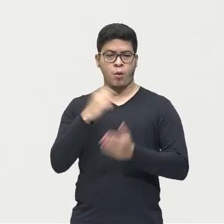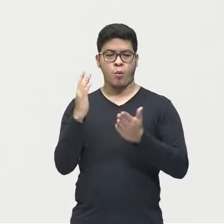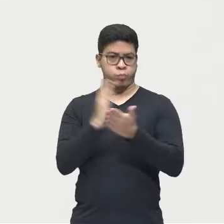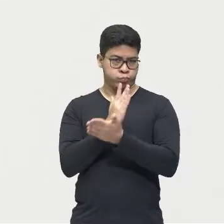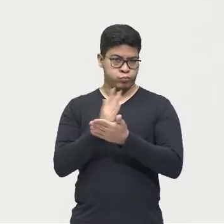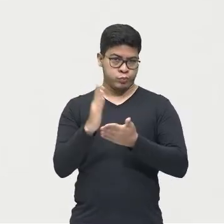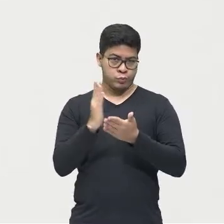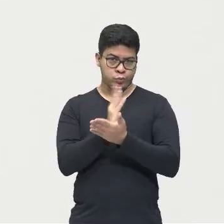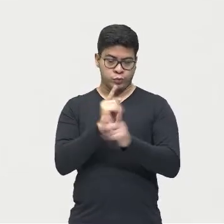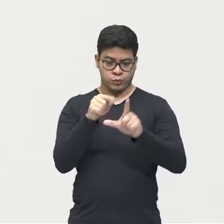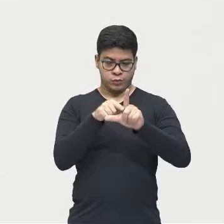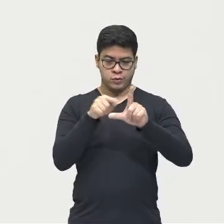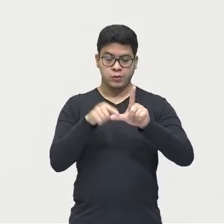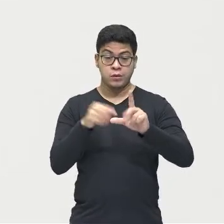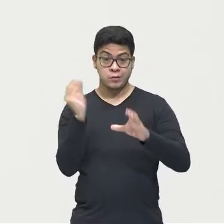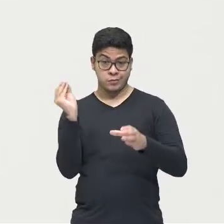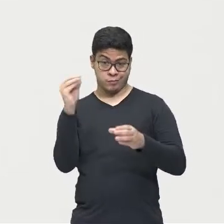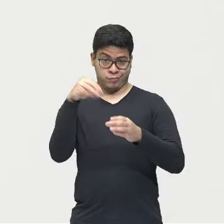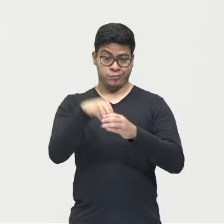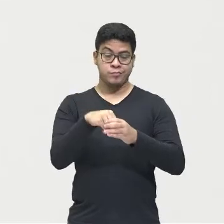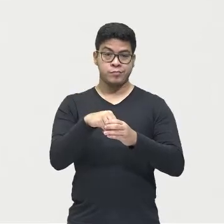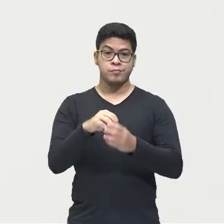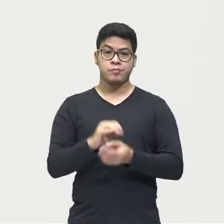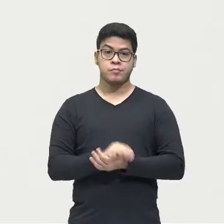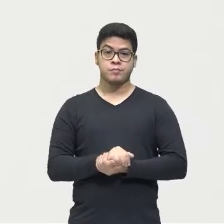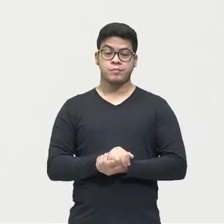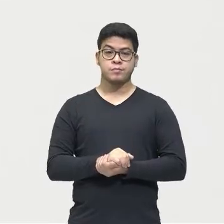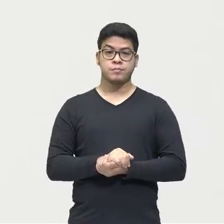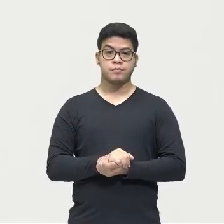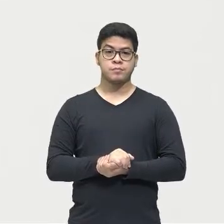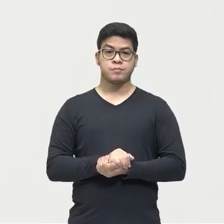nossos ângulos internos.